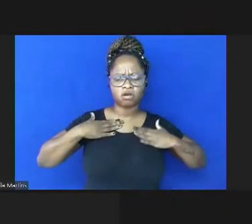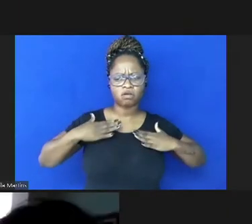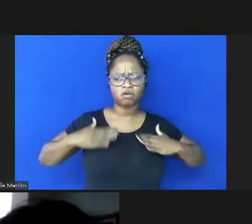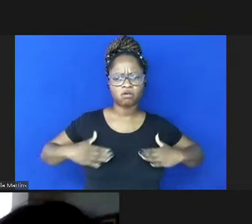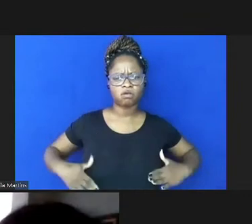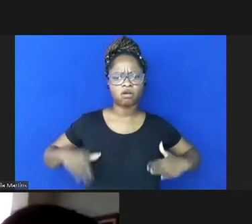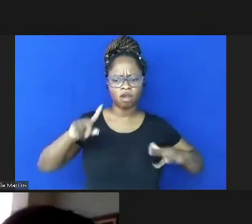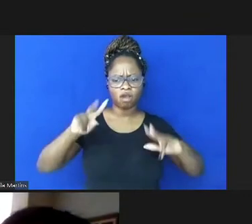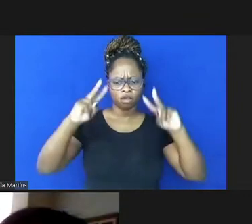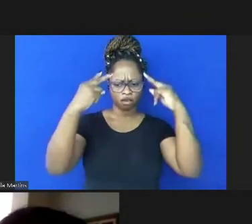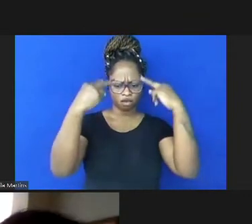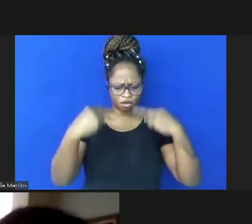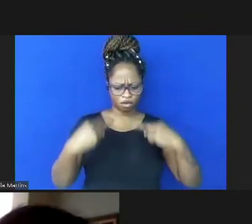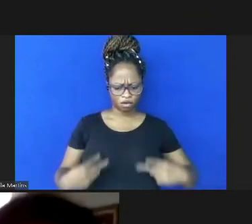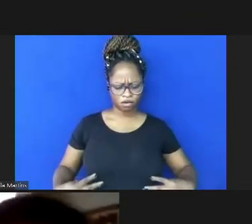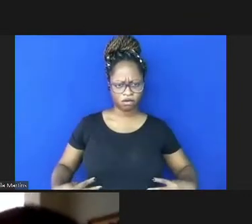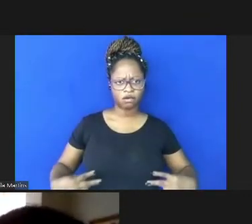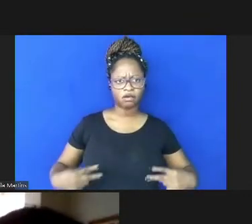visto